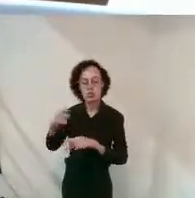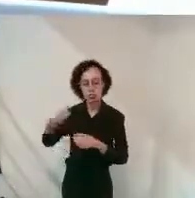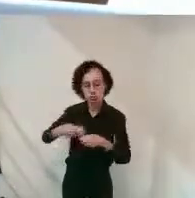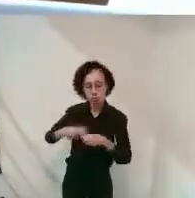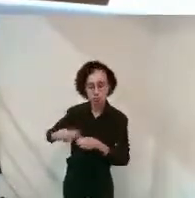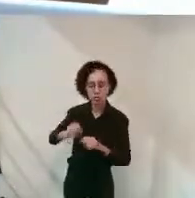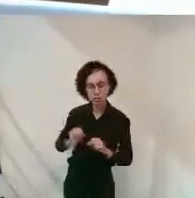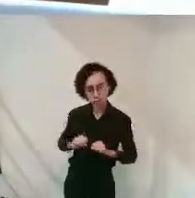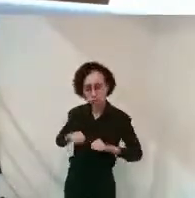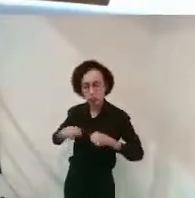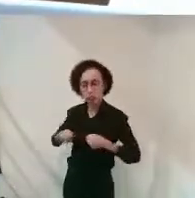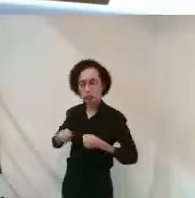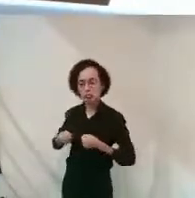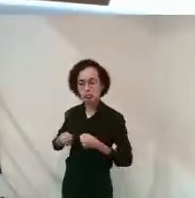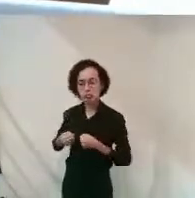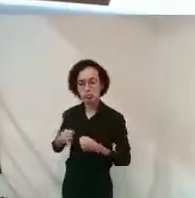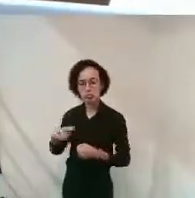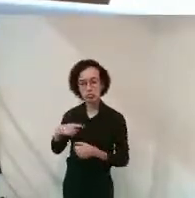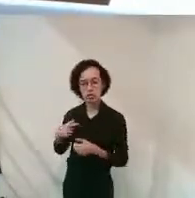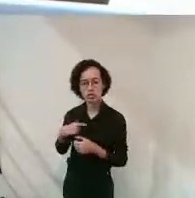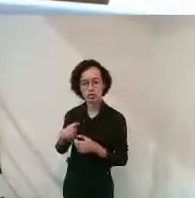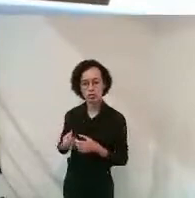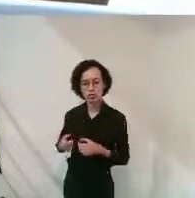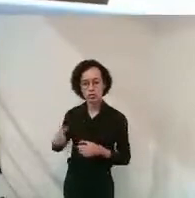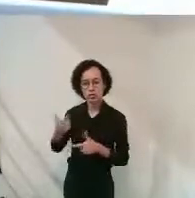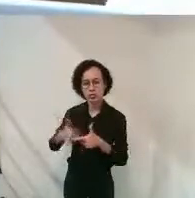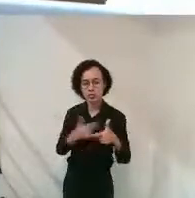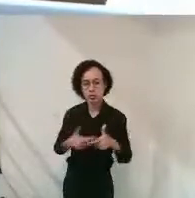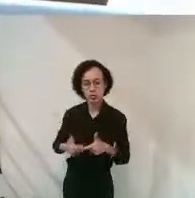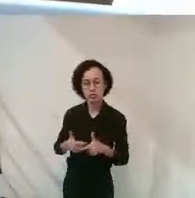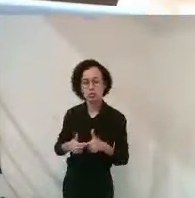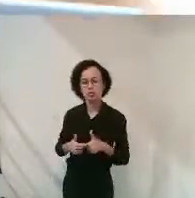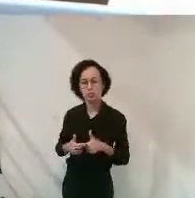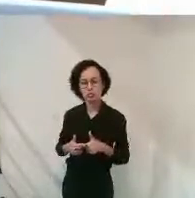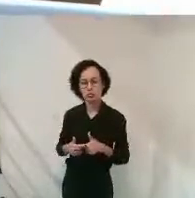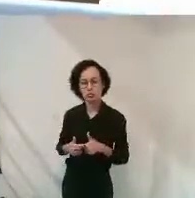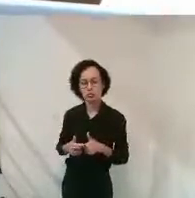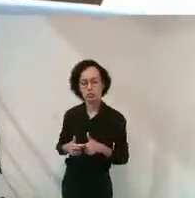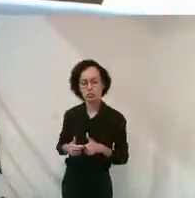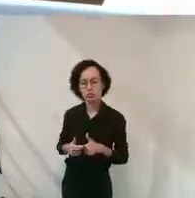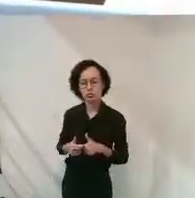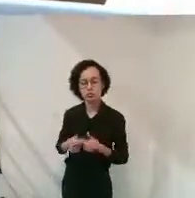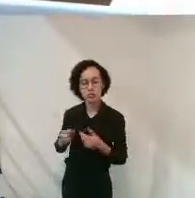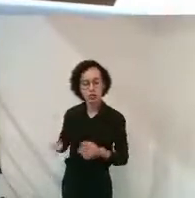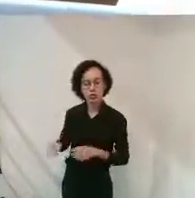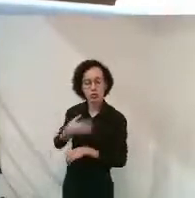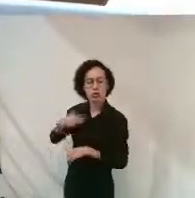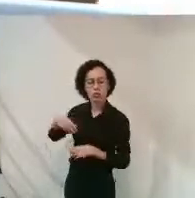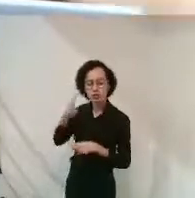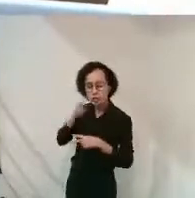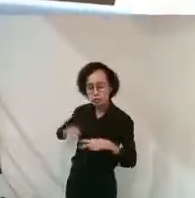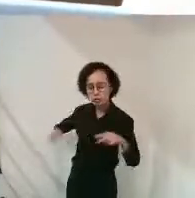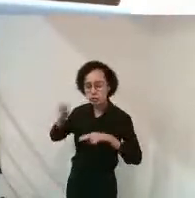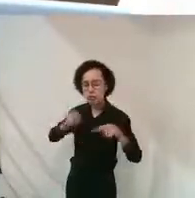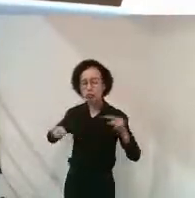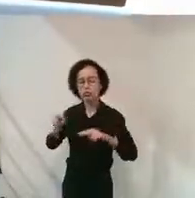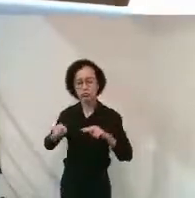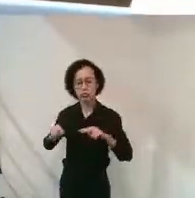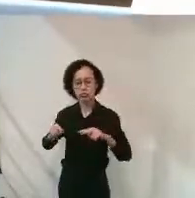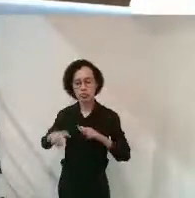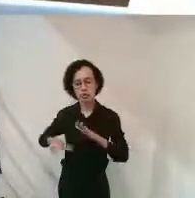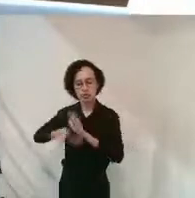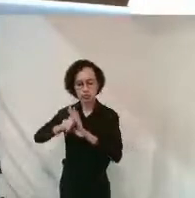enfrentando problema porque não estão cumprindo efetivamente as novas visões estabelecidas pela Lei